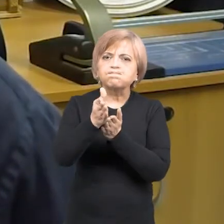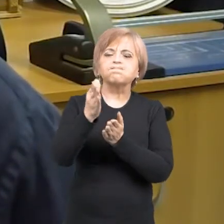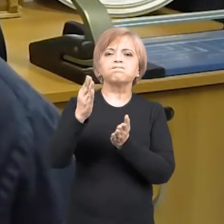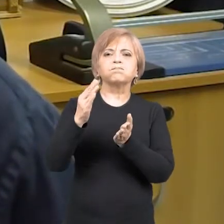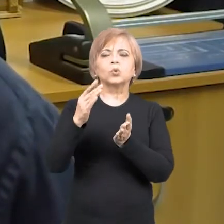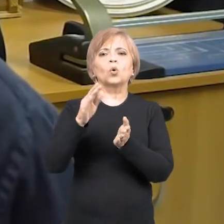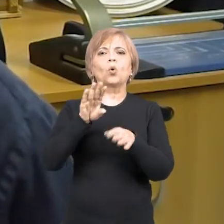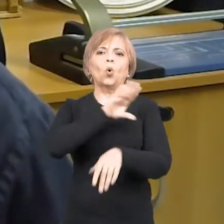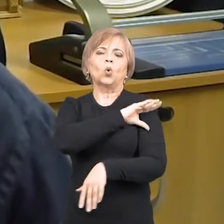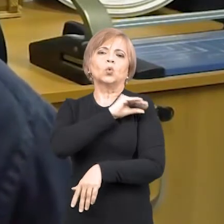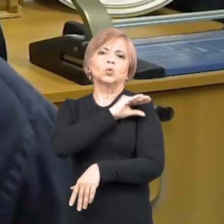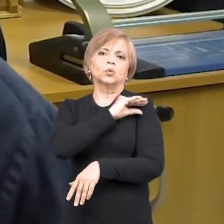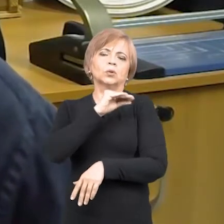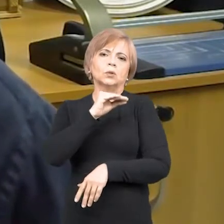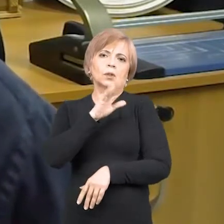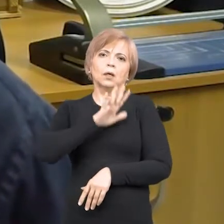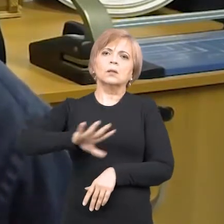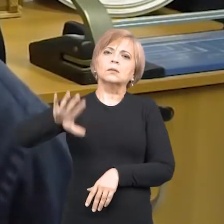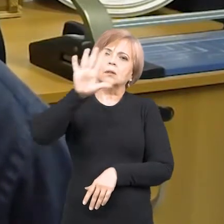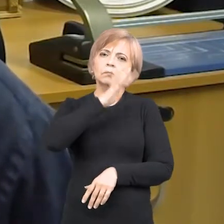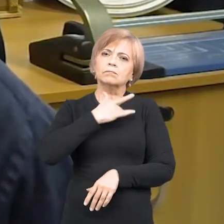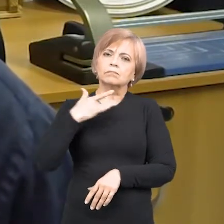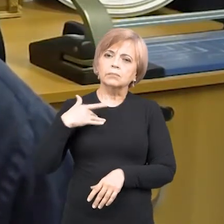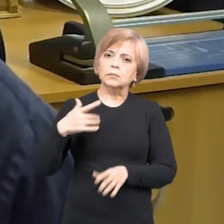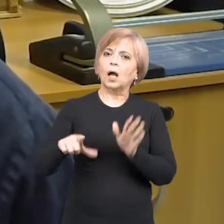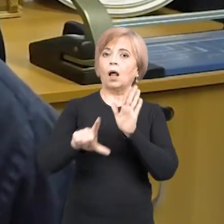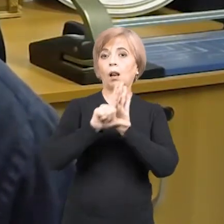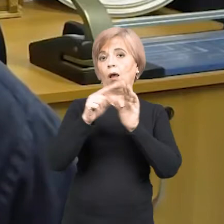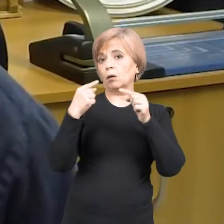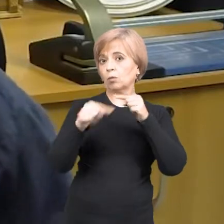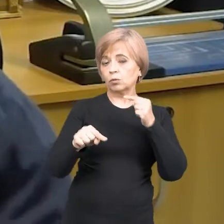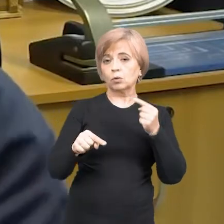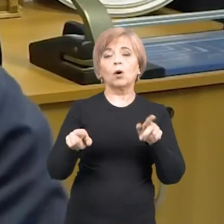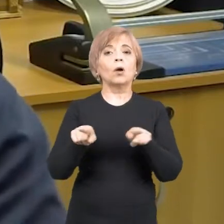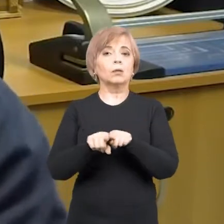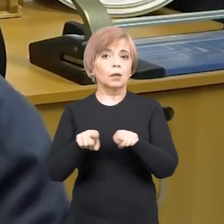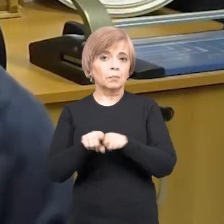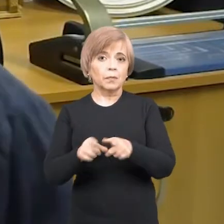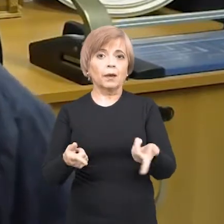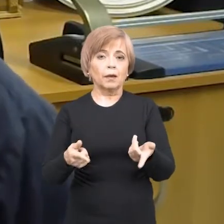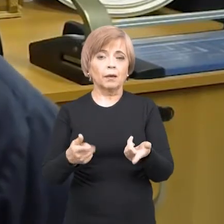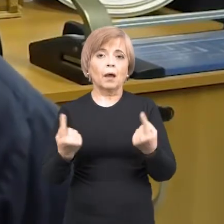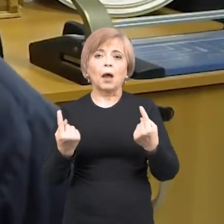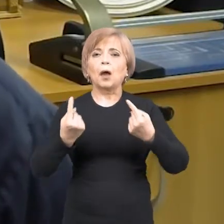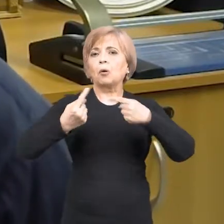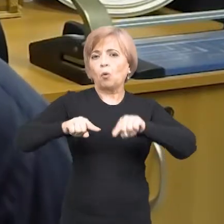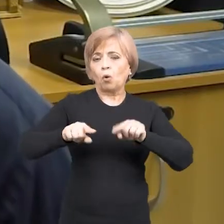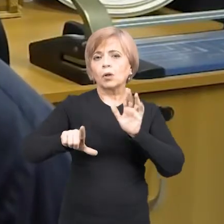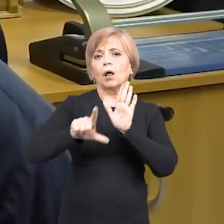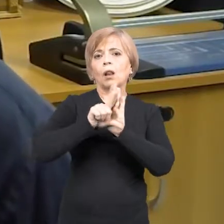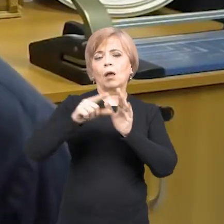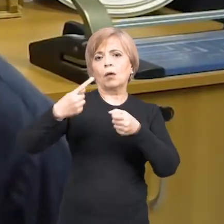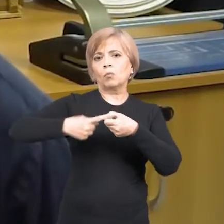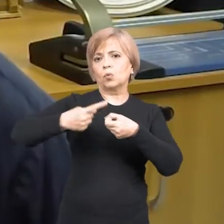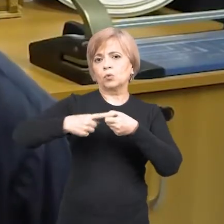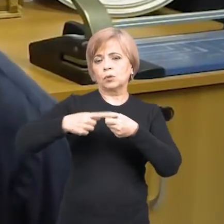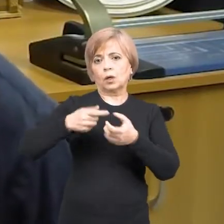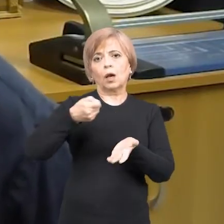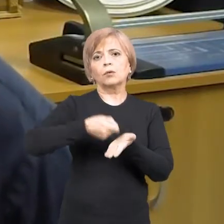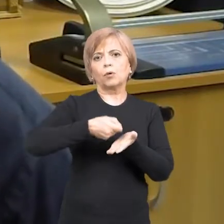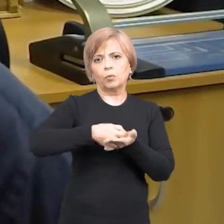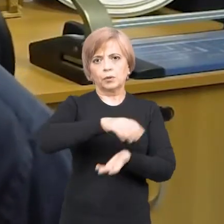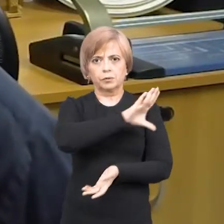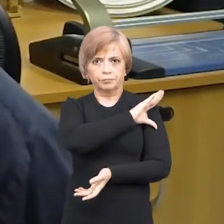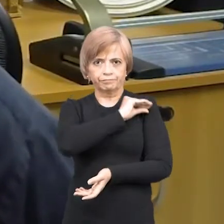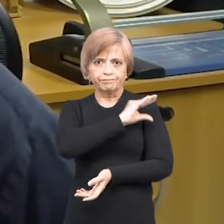Saúde, contrariava, e isso é mais importante pelo princípio da legalidade, contrariava expressamente a lei municipal que